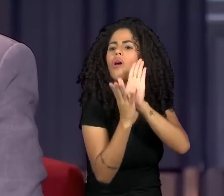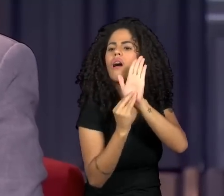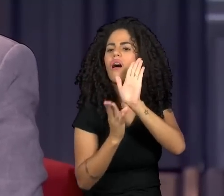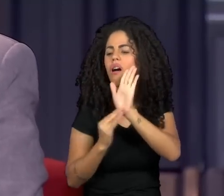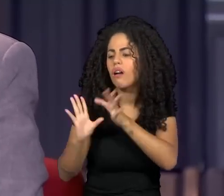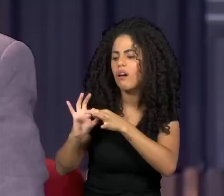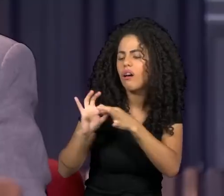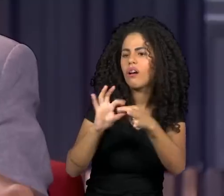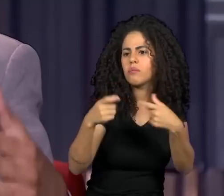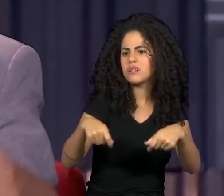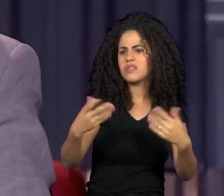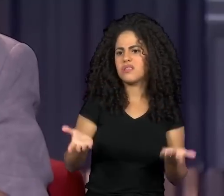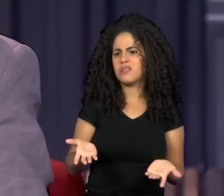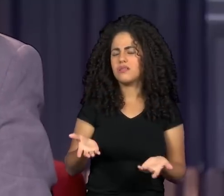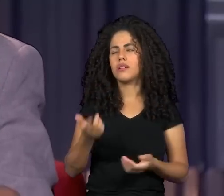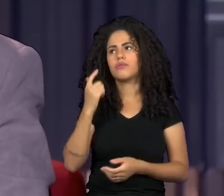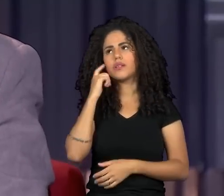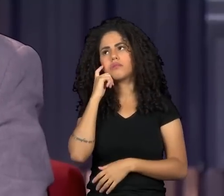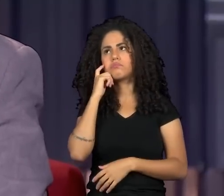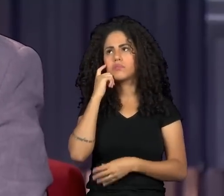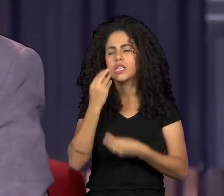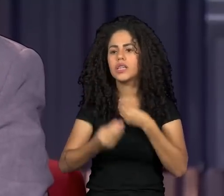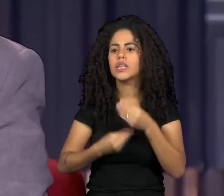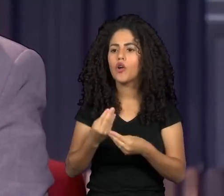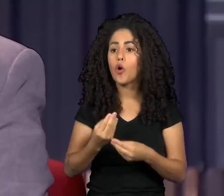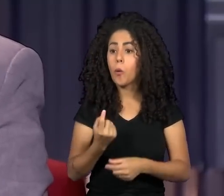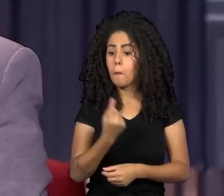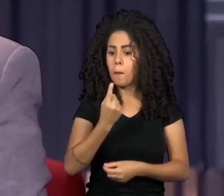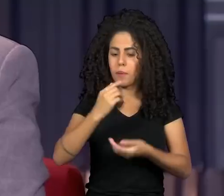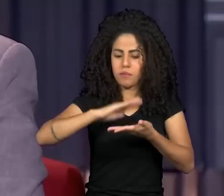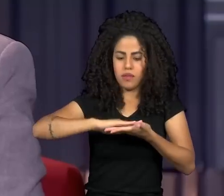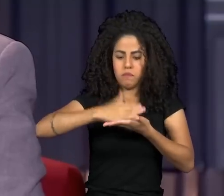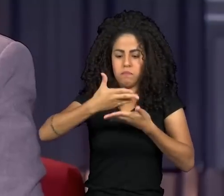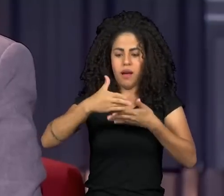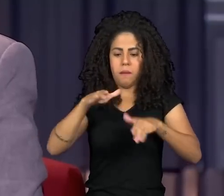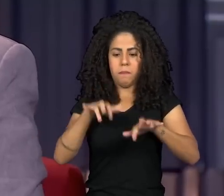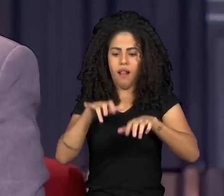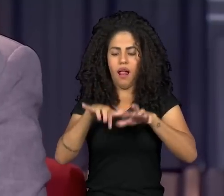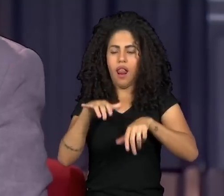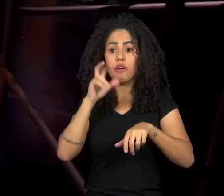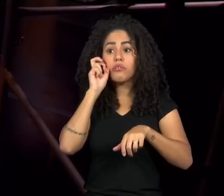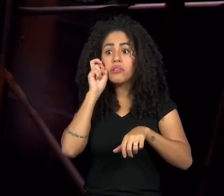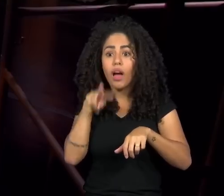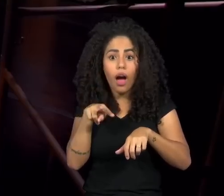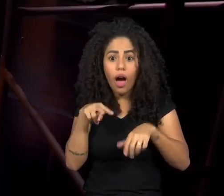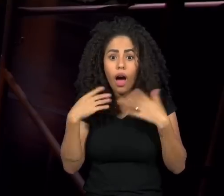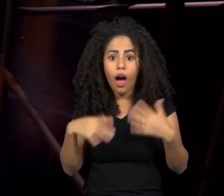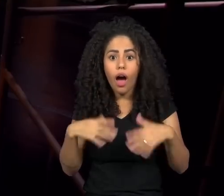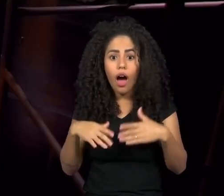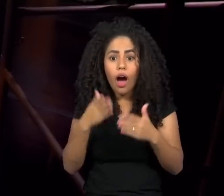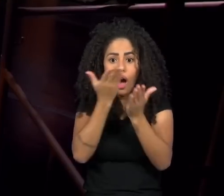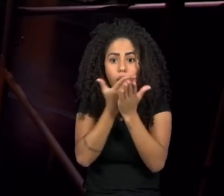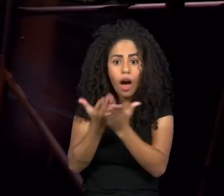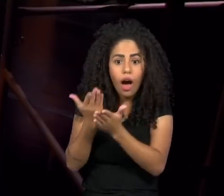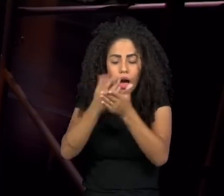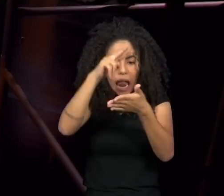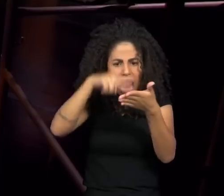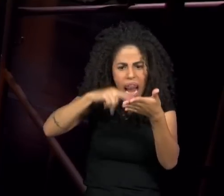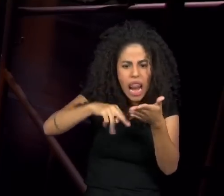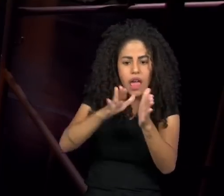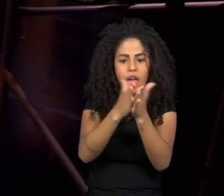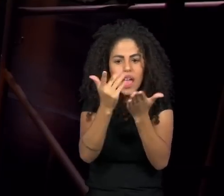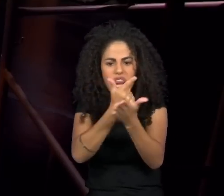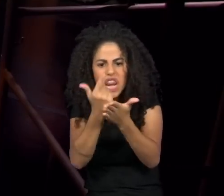seja útil. Sim. E aí quando eu tive acesso, por exemplo, ao meu primeiro computador, pô, meu irmão, eu comecei a ver tudo, ler livro,